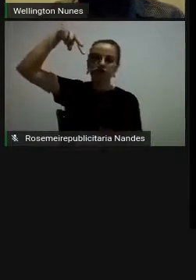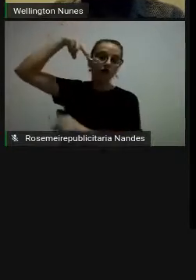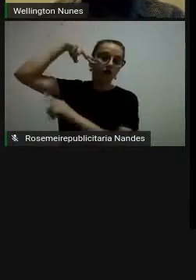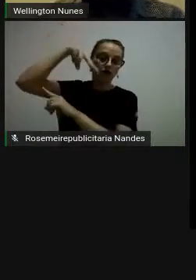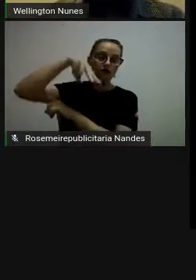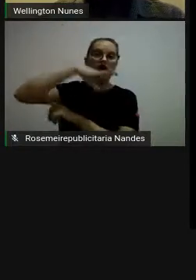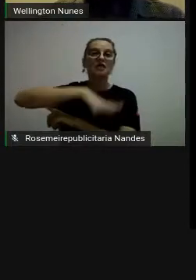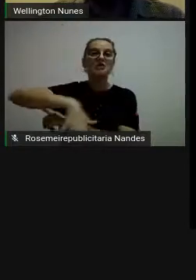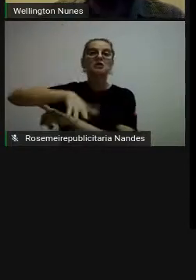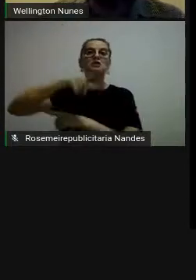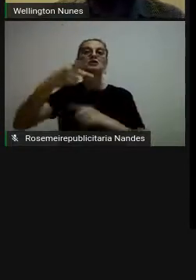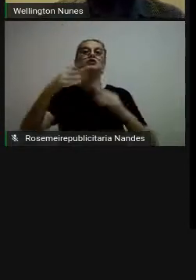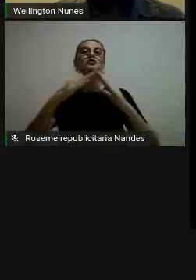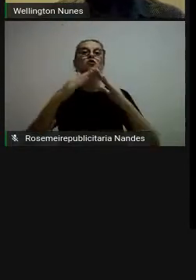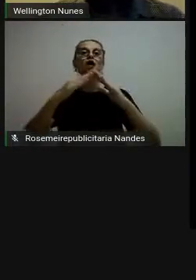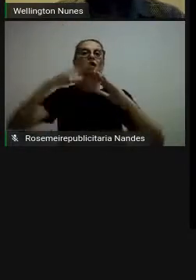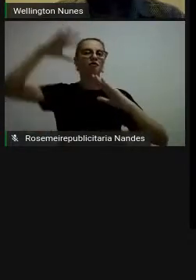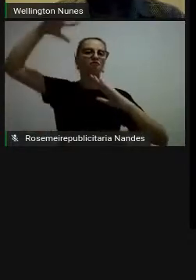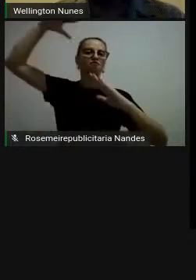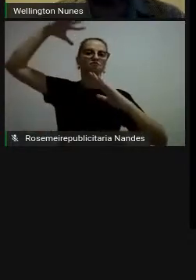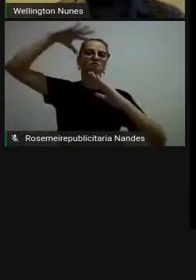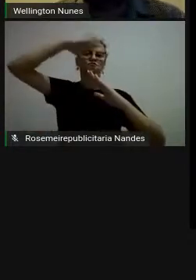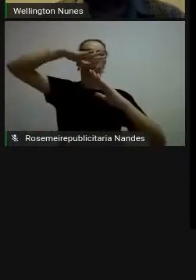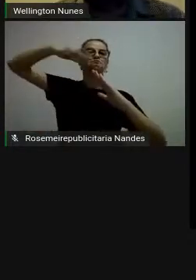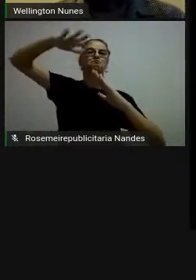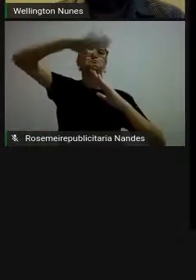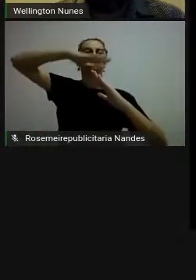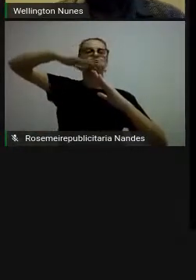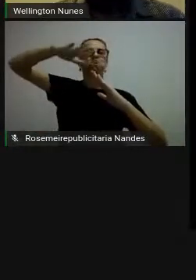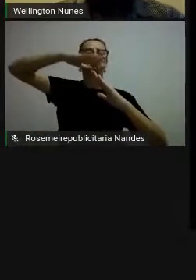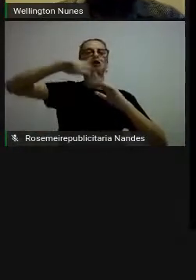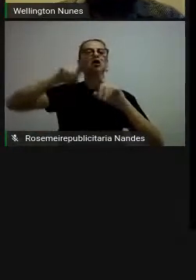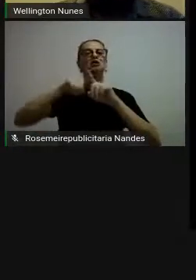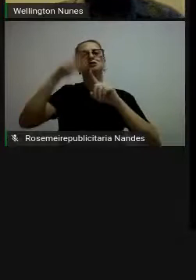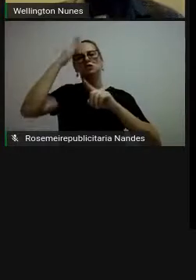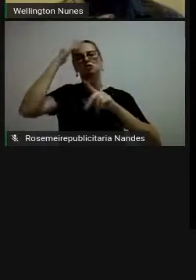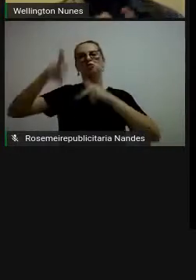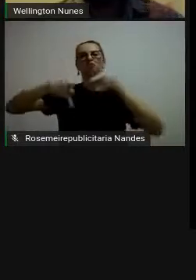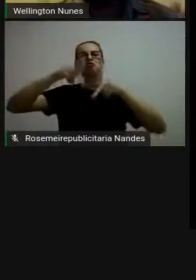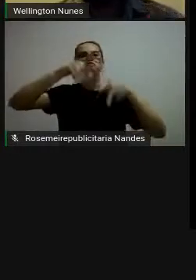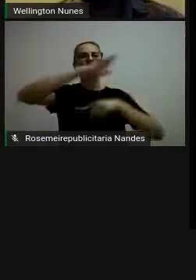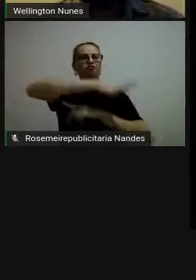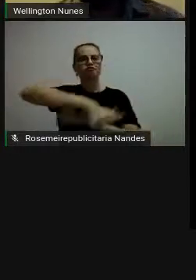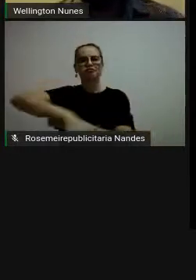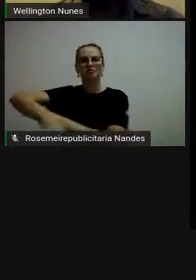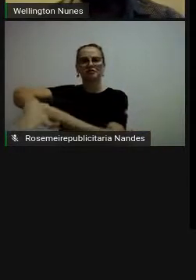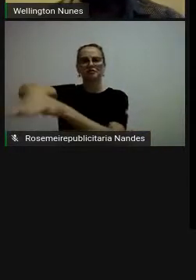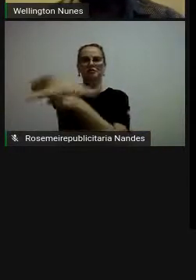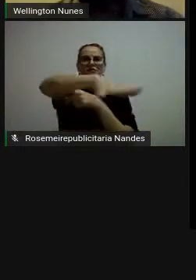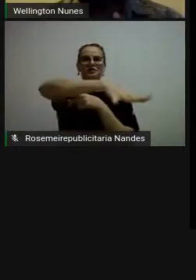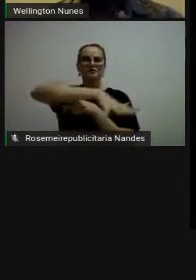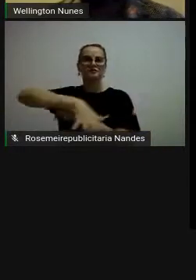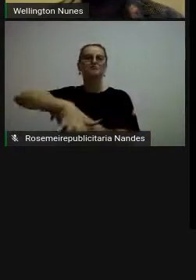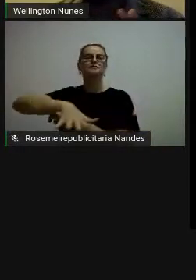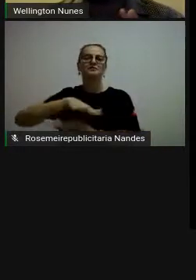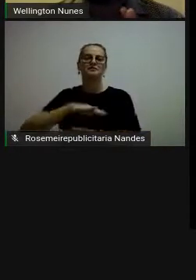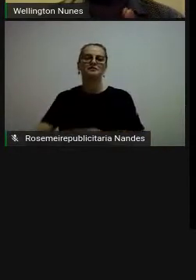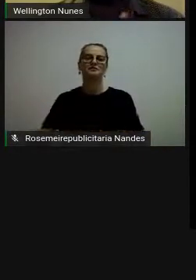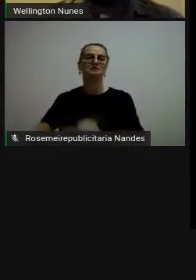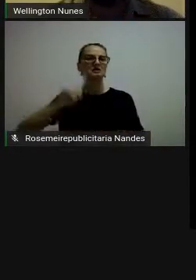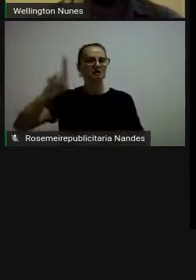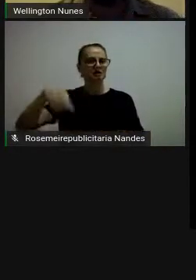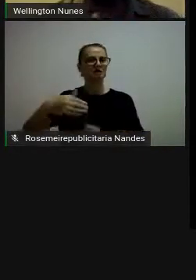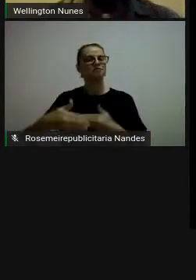tornando a popularização da geotecnologia. Logo depois, né, com o avanço